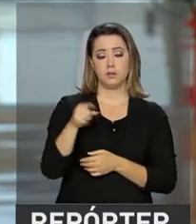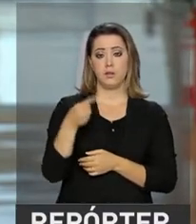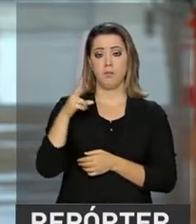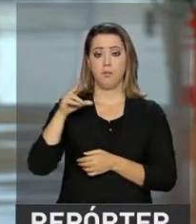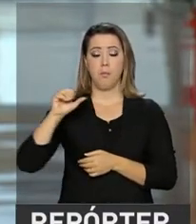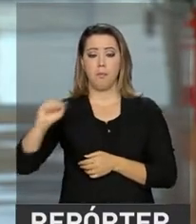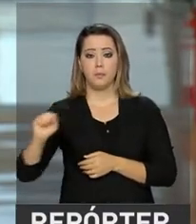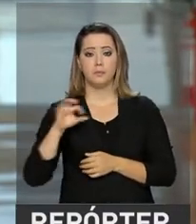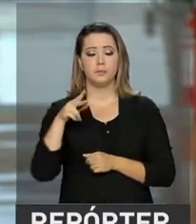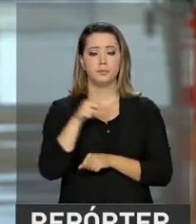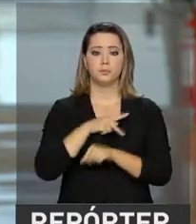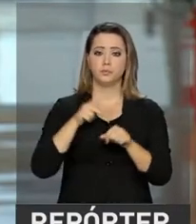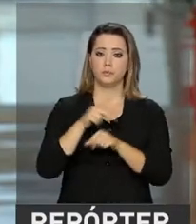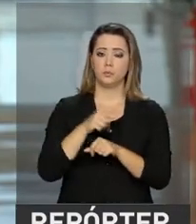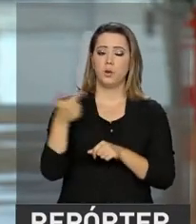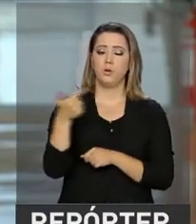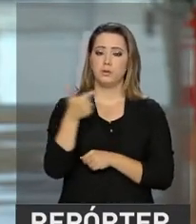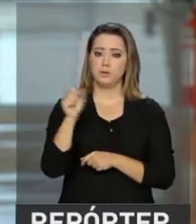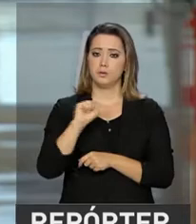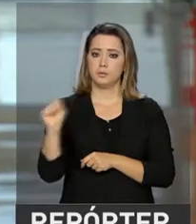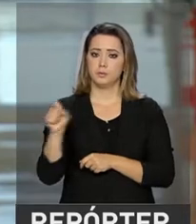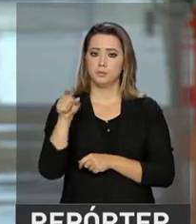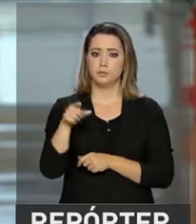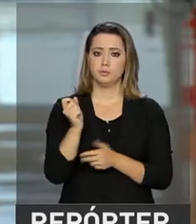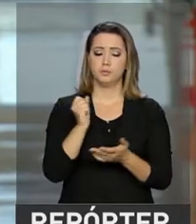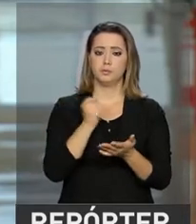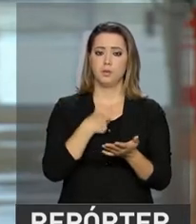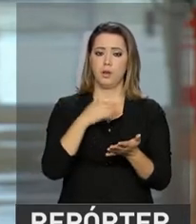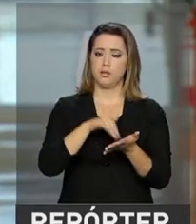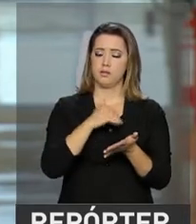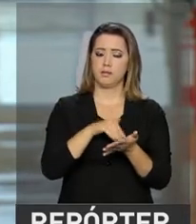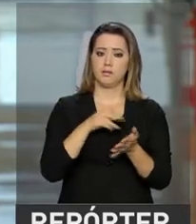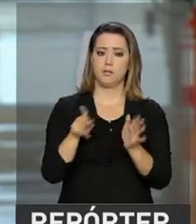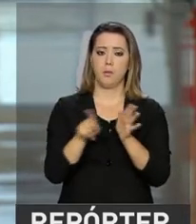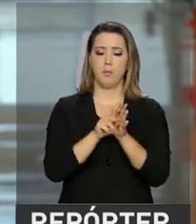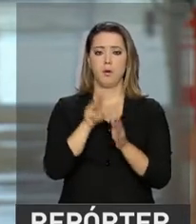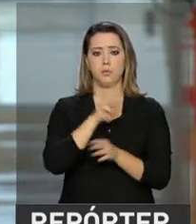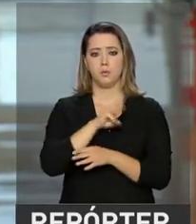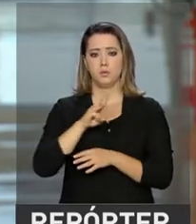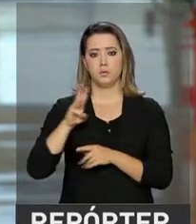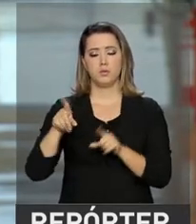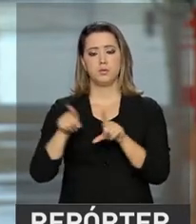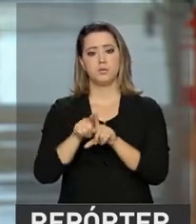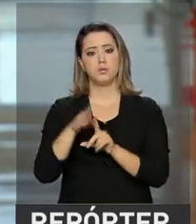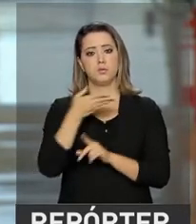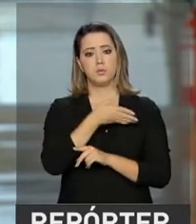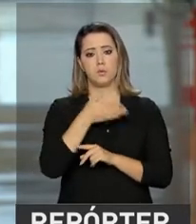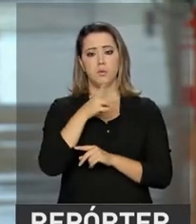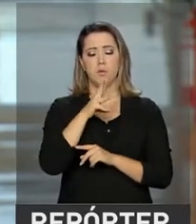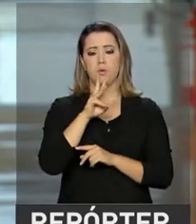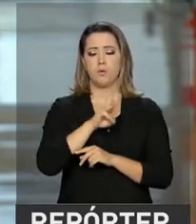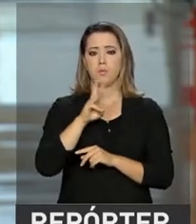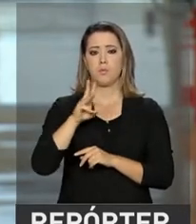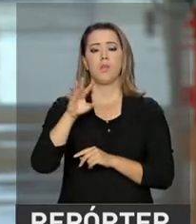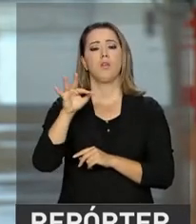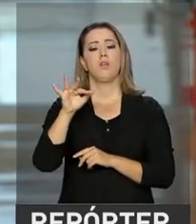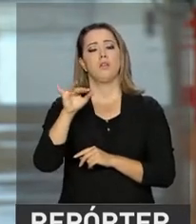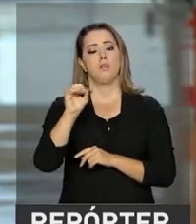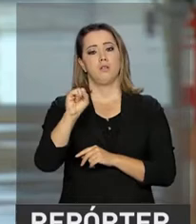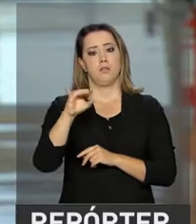todo o país para este segundo semestre o cadastro é feito pela internet na página do sistema de seleção